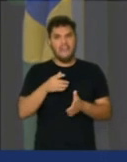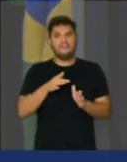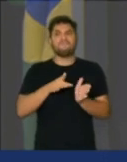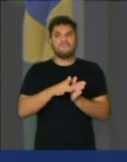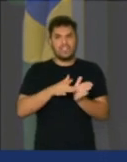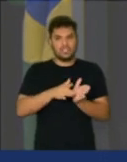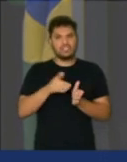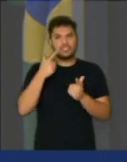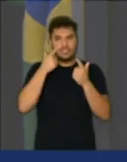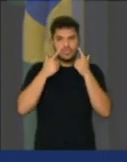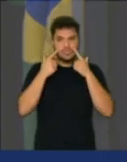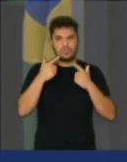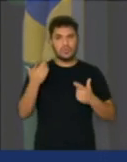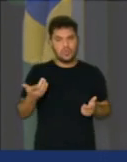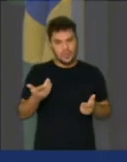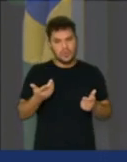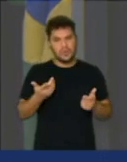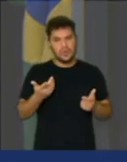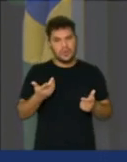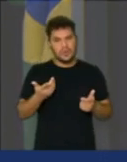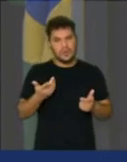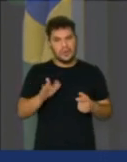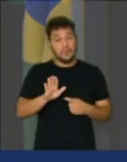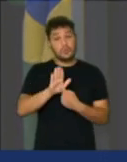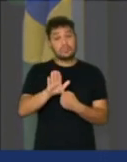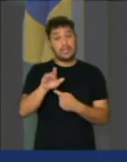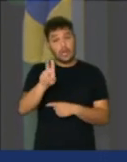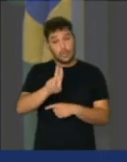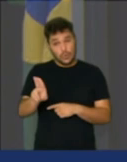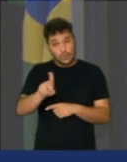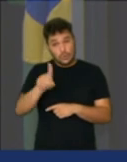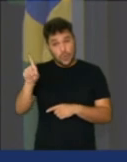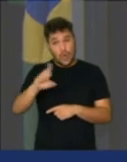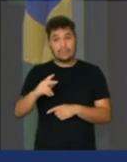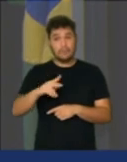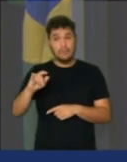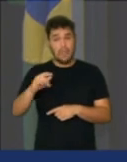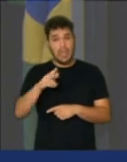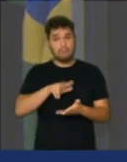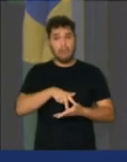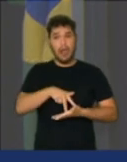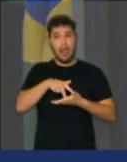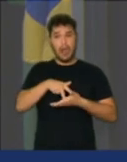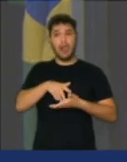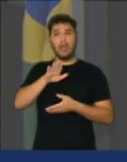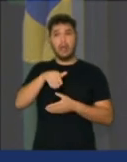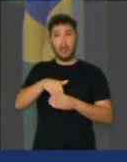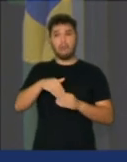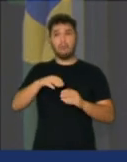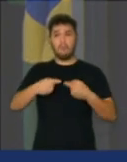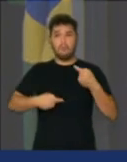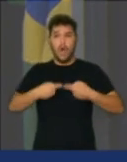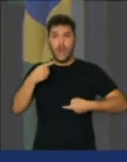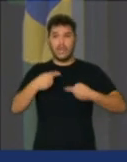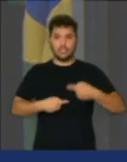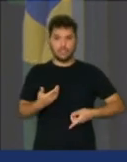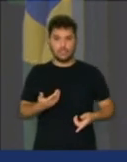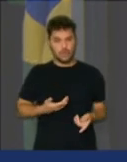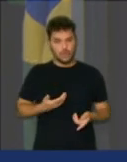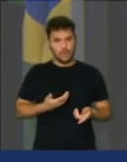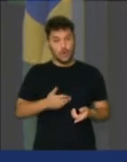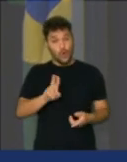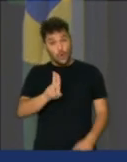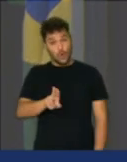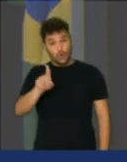Forçado, demonstrando que usaram aquilo ali de um palanque político feio, porque